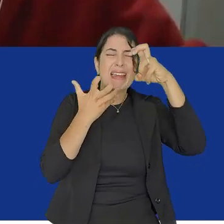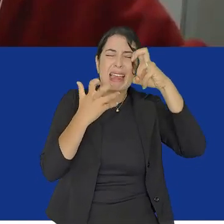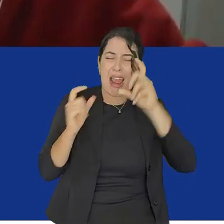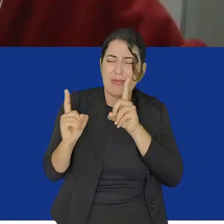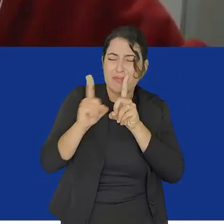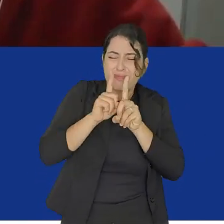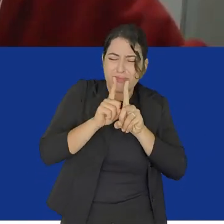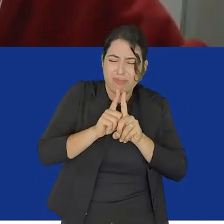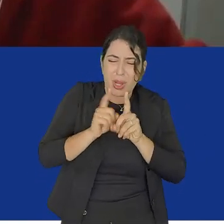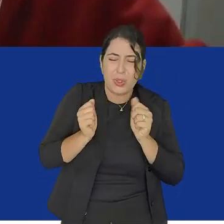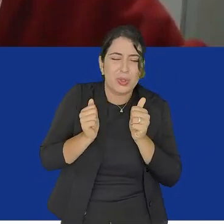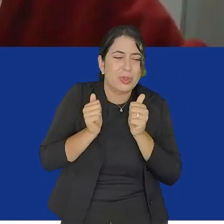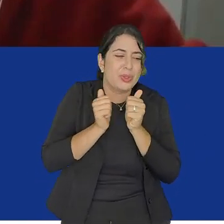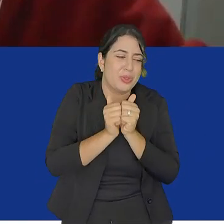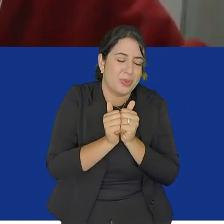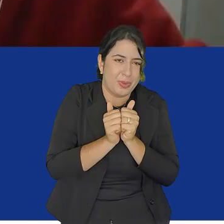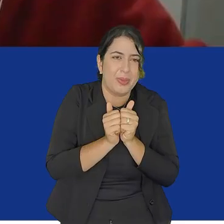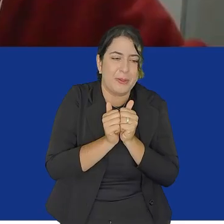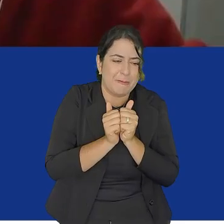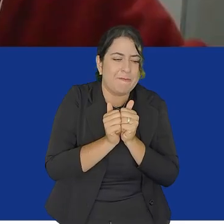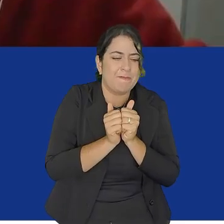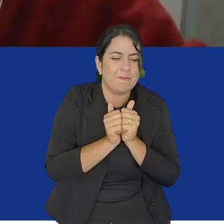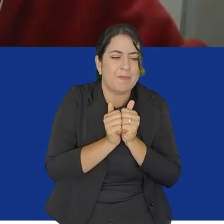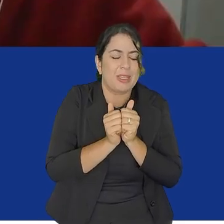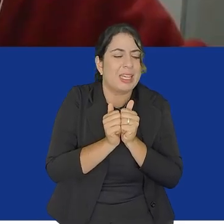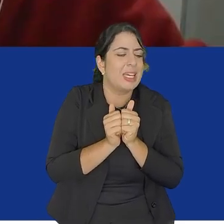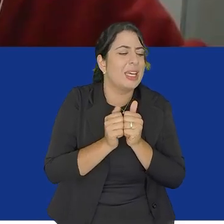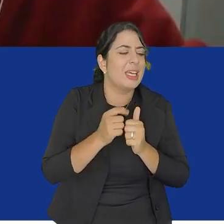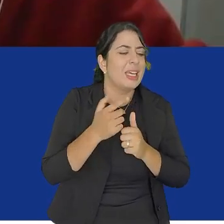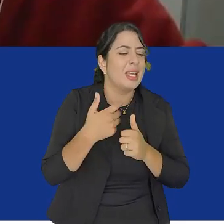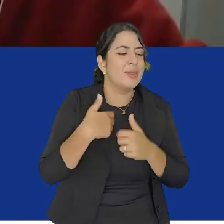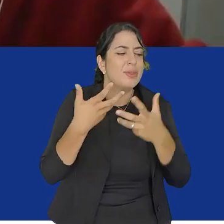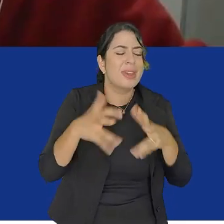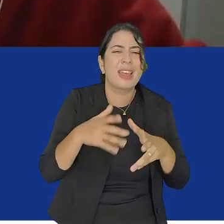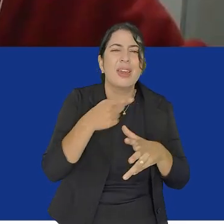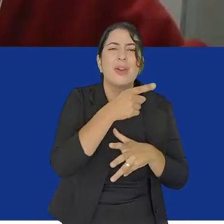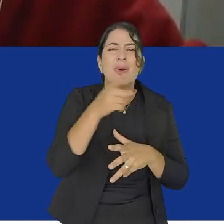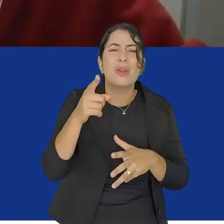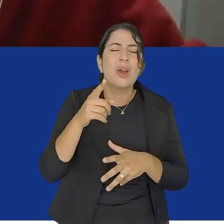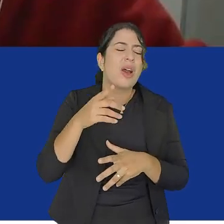o convite, né? Que a gente não deixe o outro nesse vazio e nesse silêncio